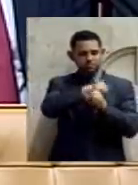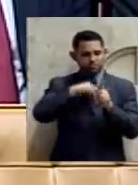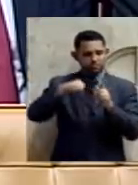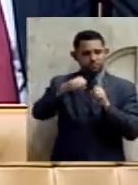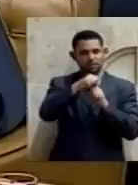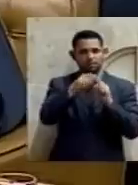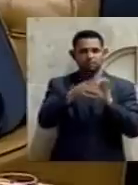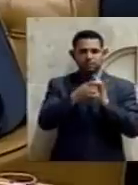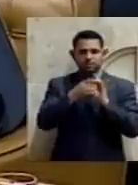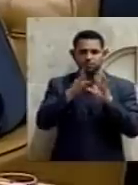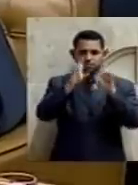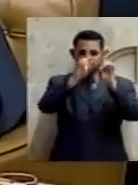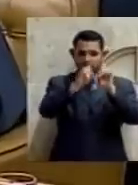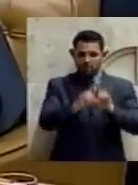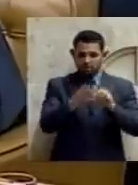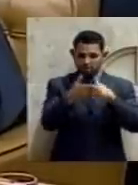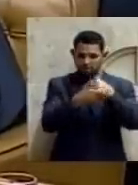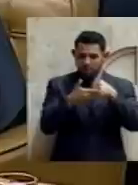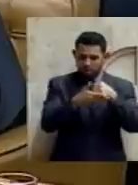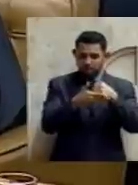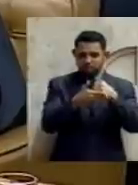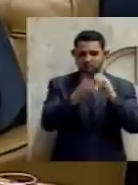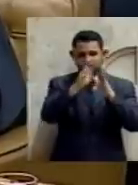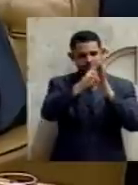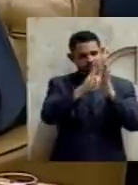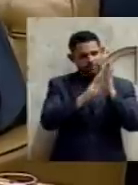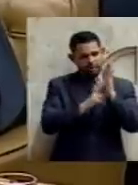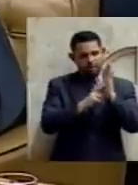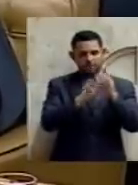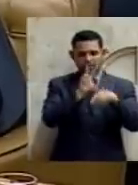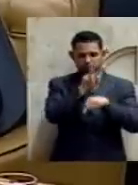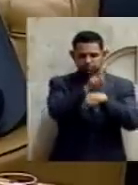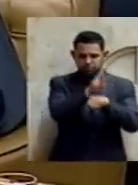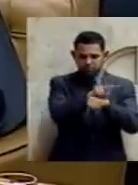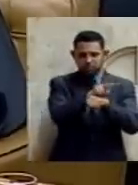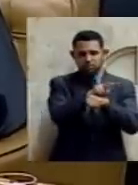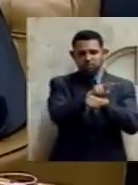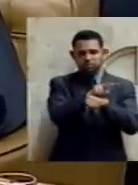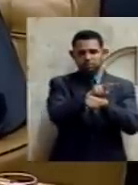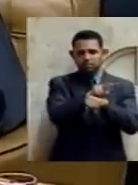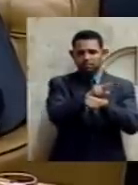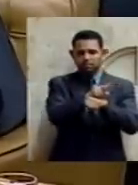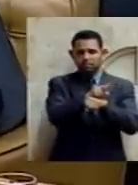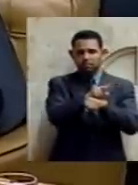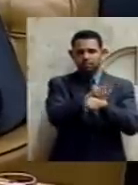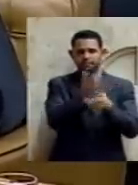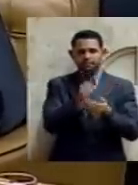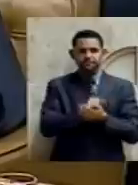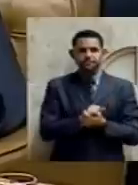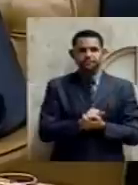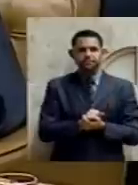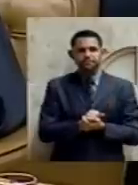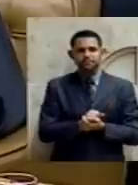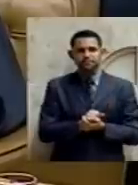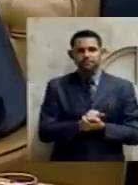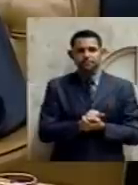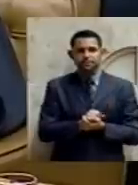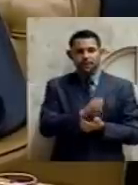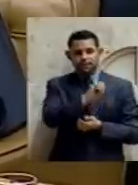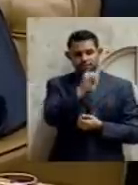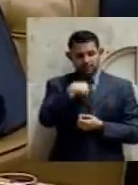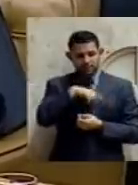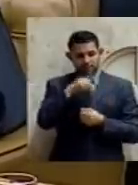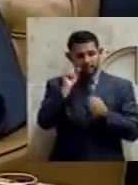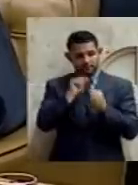da promoção de direitos fundamentais e das regras resguardadas do jogo democrático. Se assim